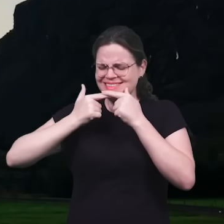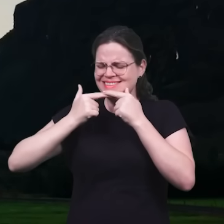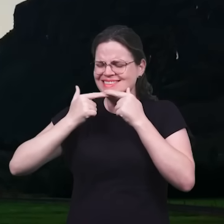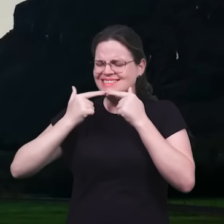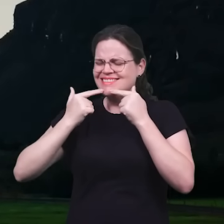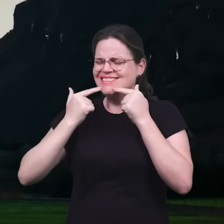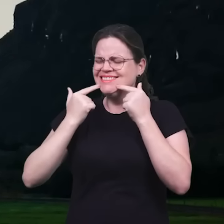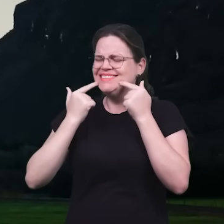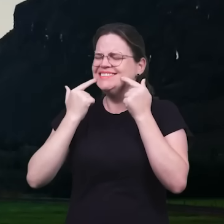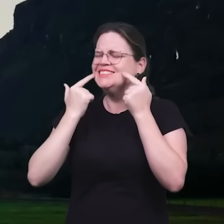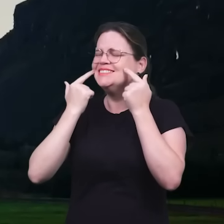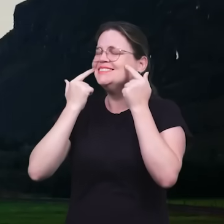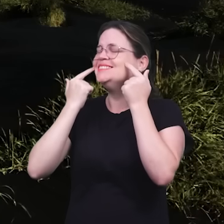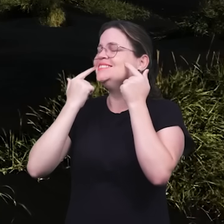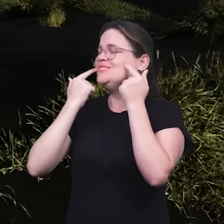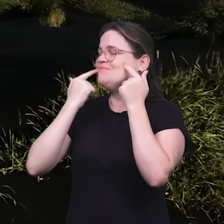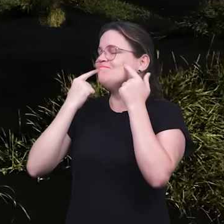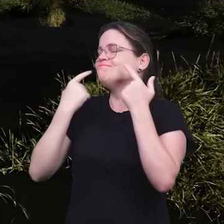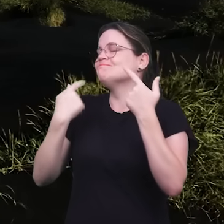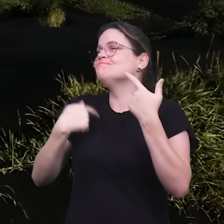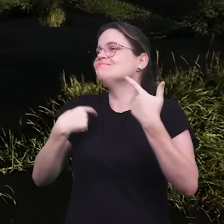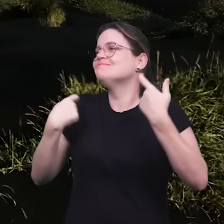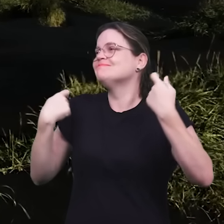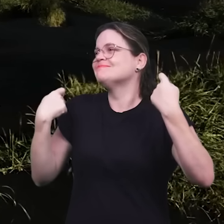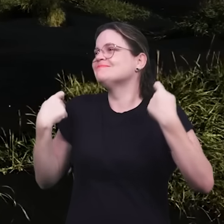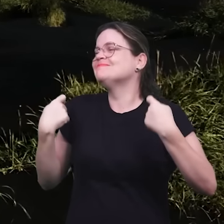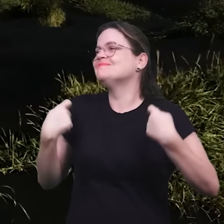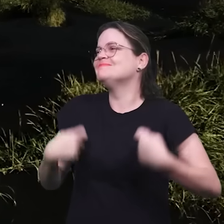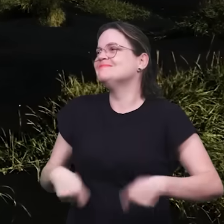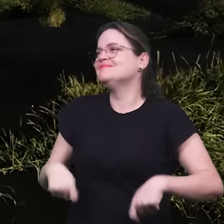feliz, feliz.